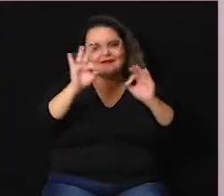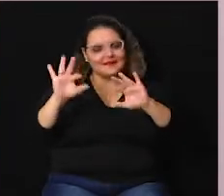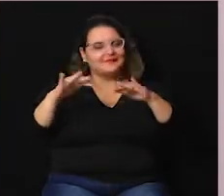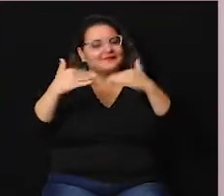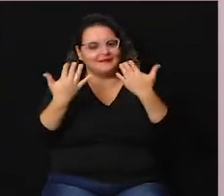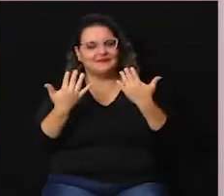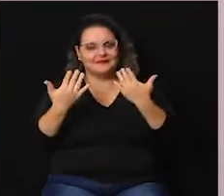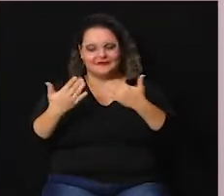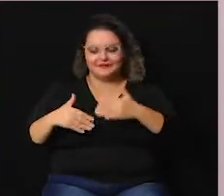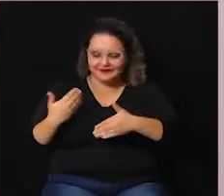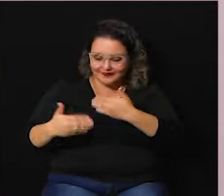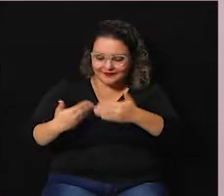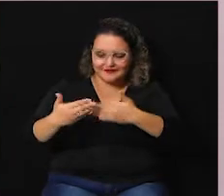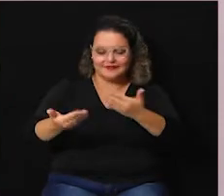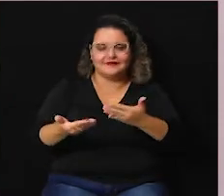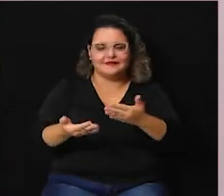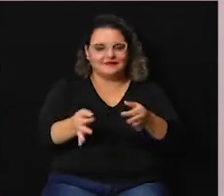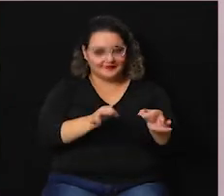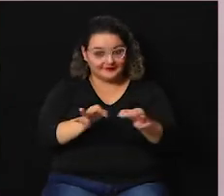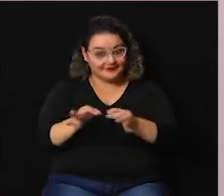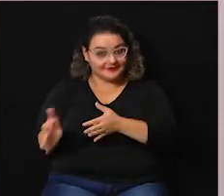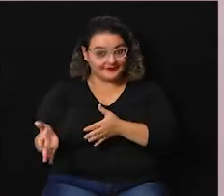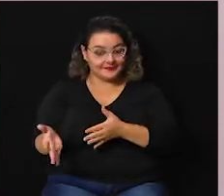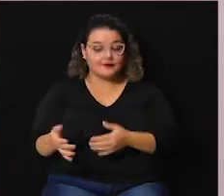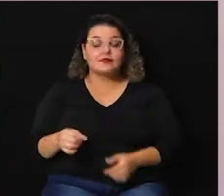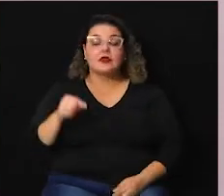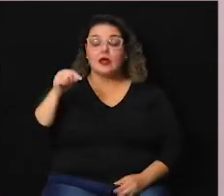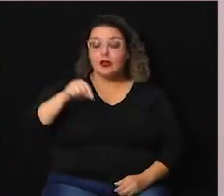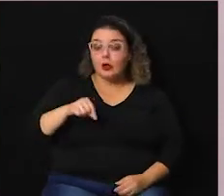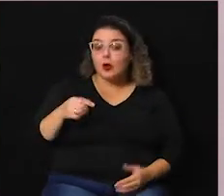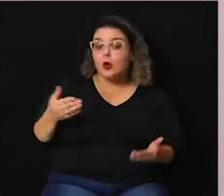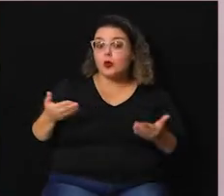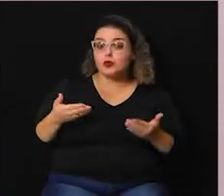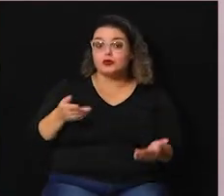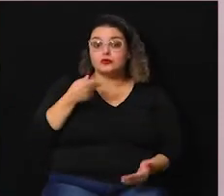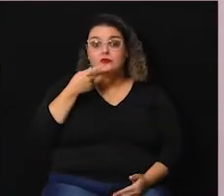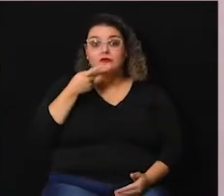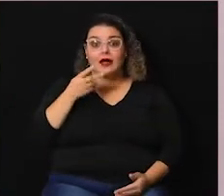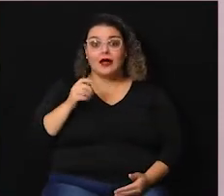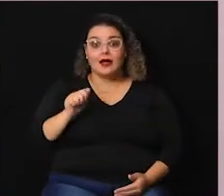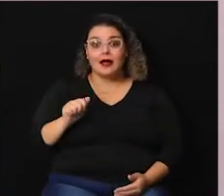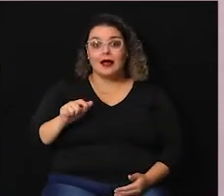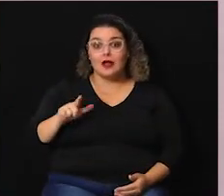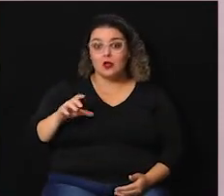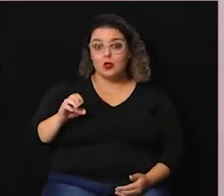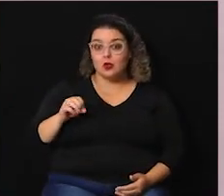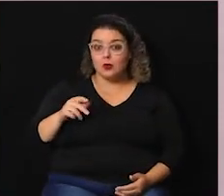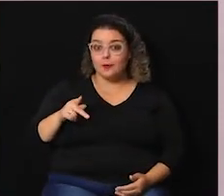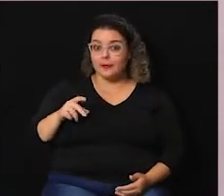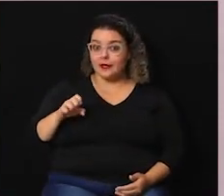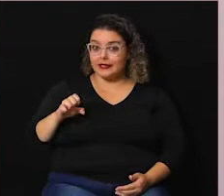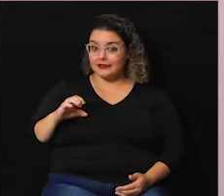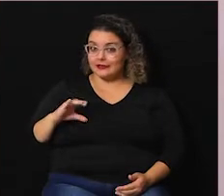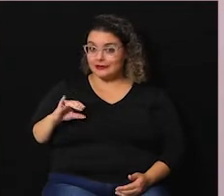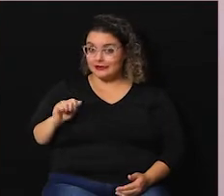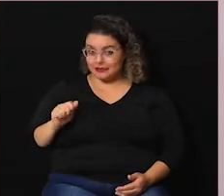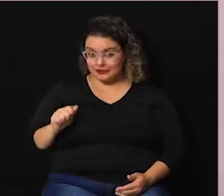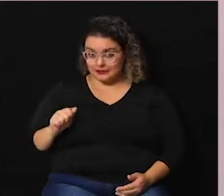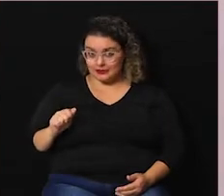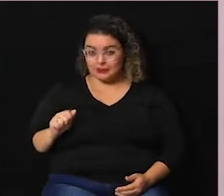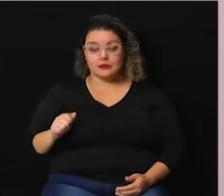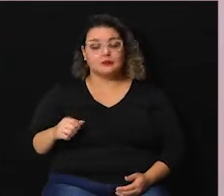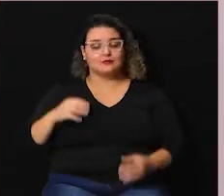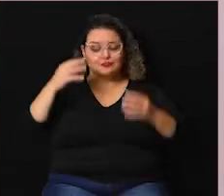aí ao longo das nossas edições. No programa de hoje, a gente vai falar sobre alopecia, uma doença que